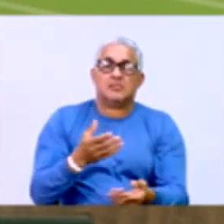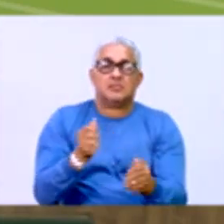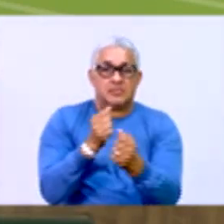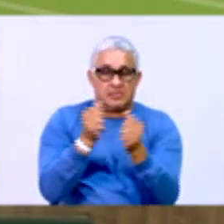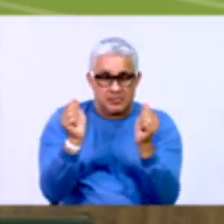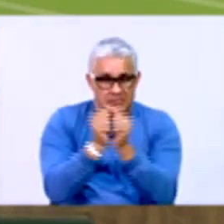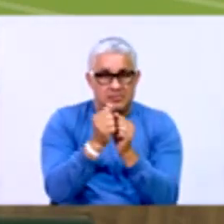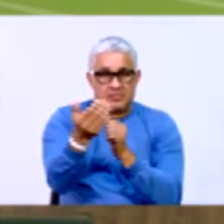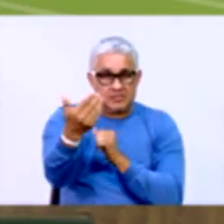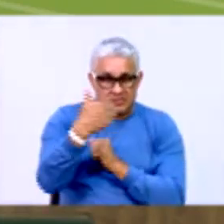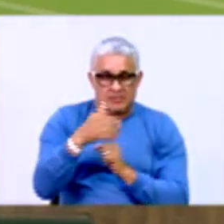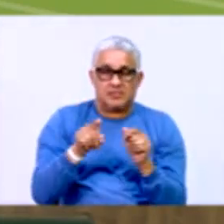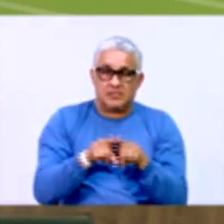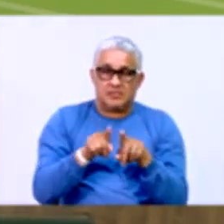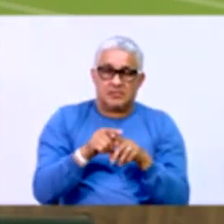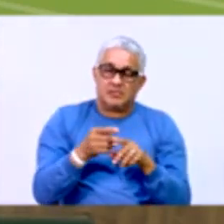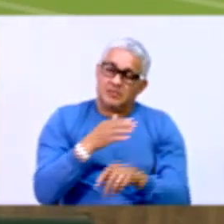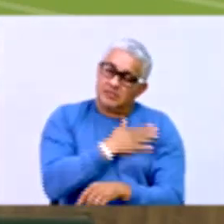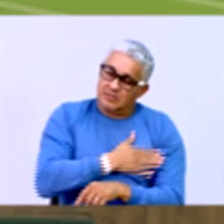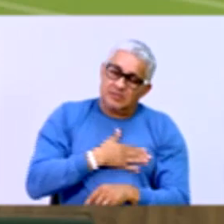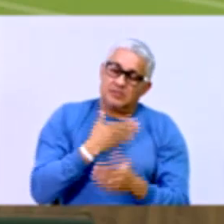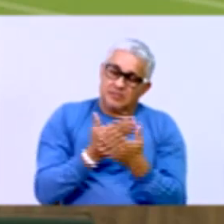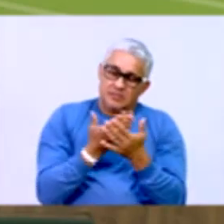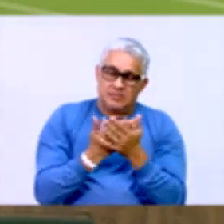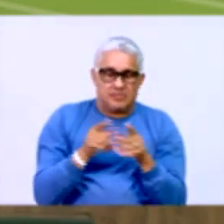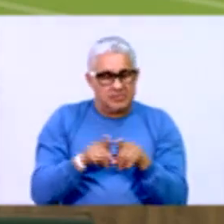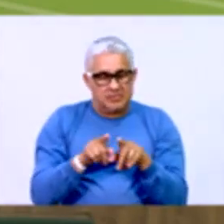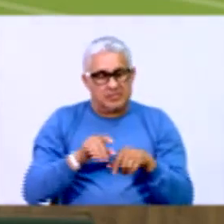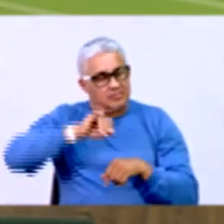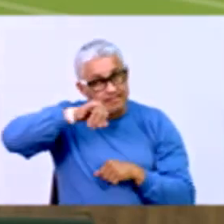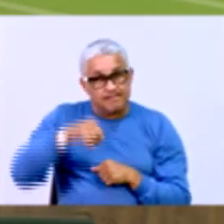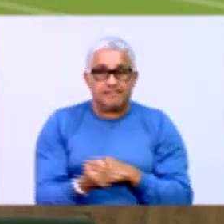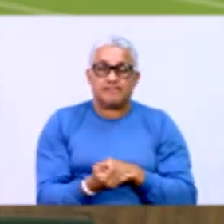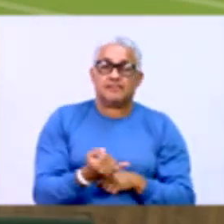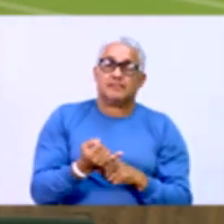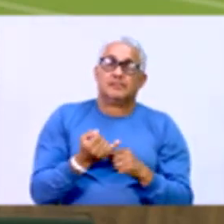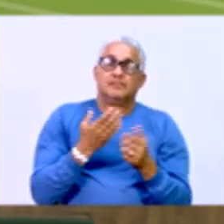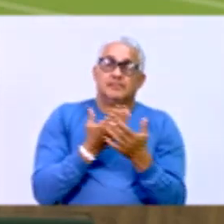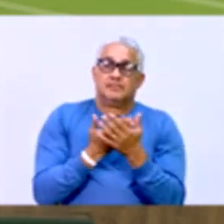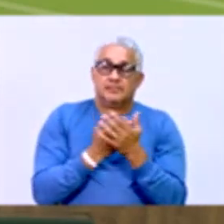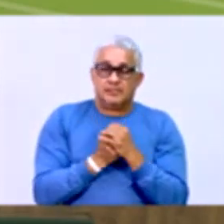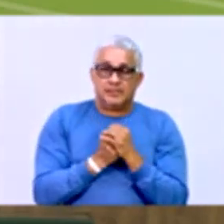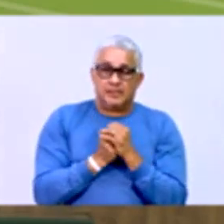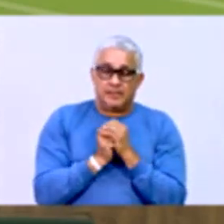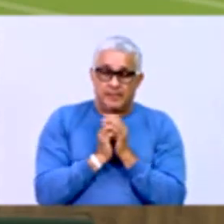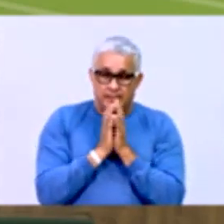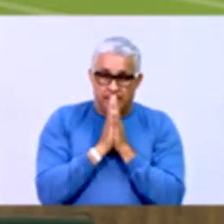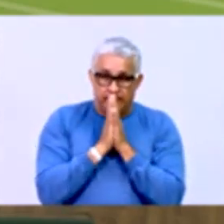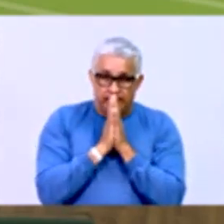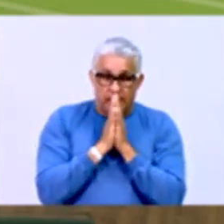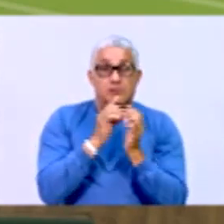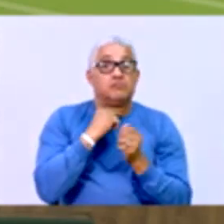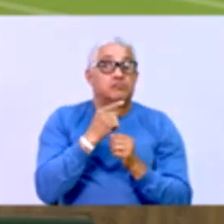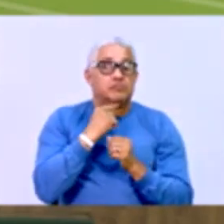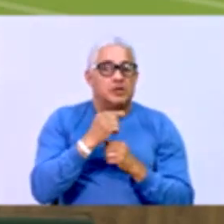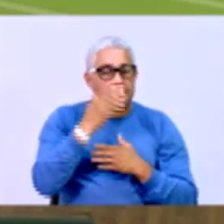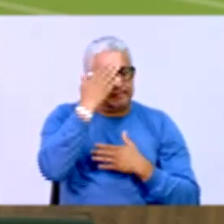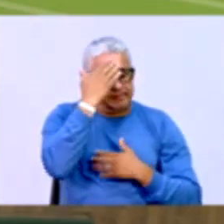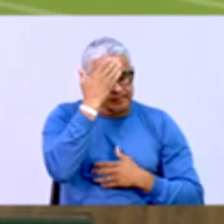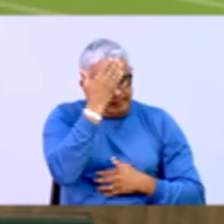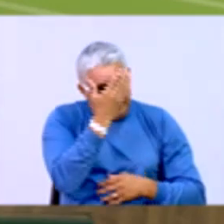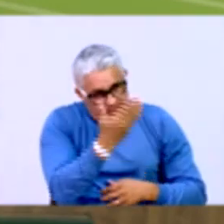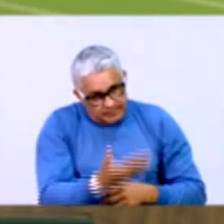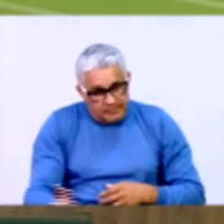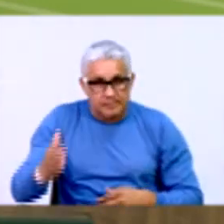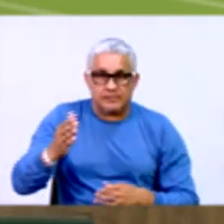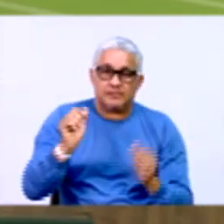gente. Espero que estejam gostando da nossa aula, espero que você esteja aproveitando essa aula aí, né? Qualquer dúvida, é uma honra tê-los aqui com a